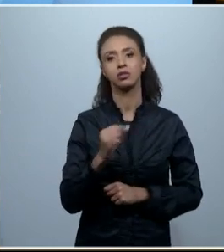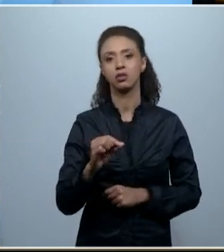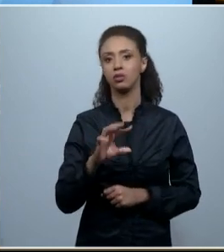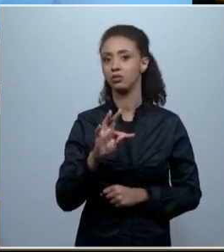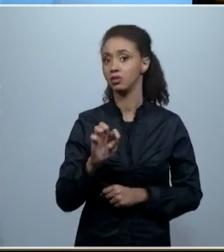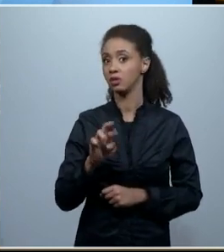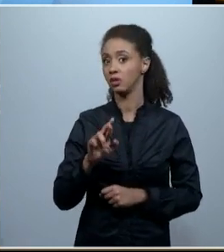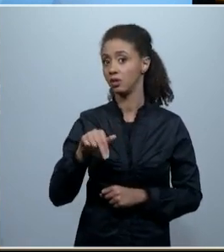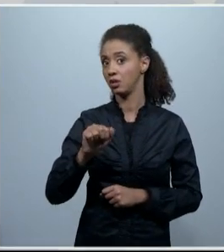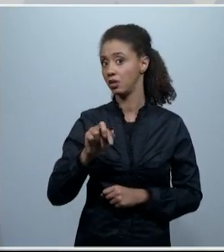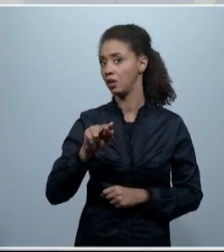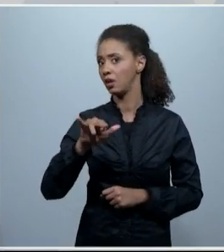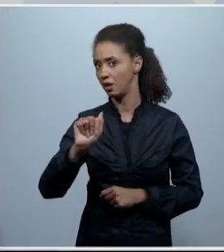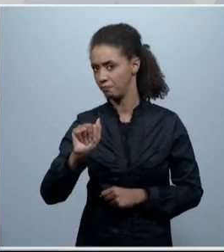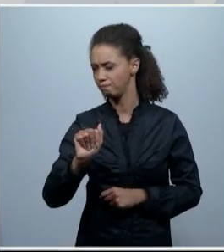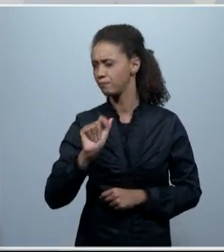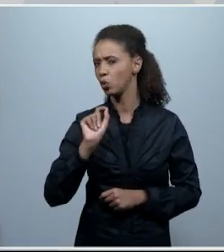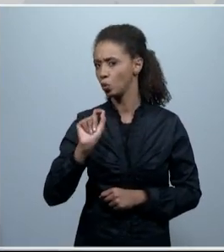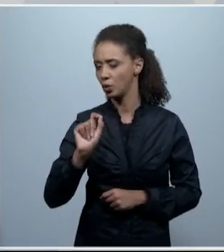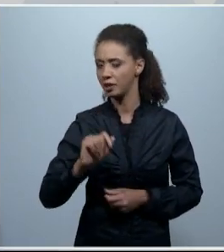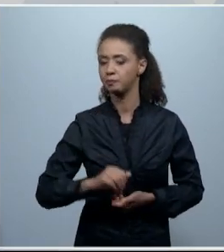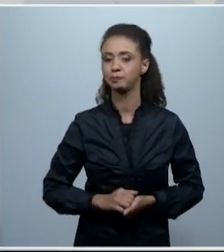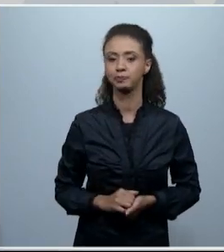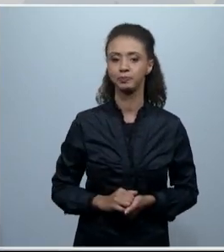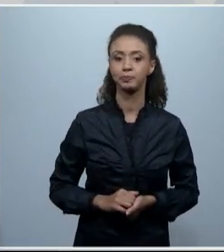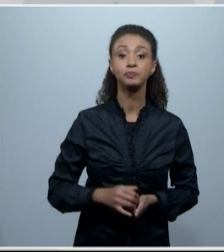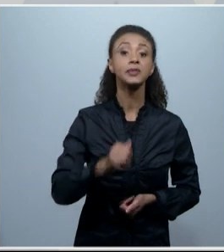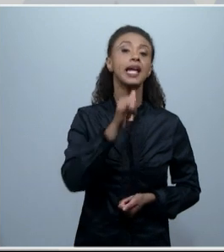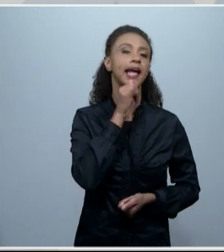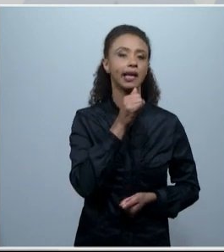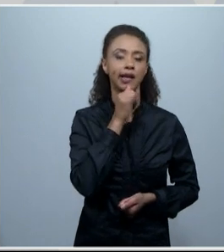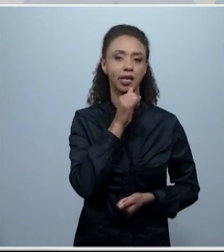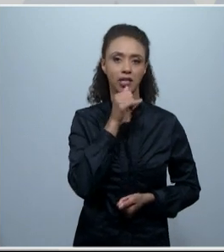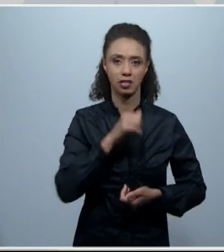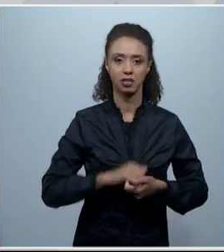ternária é o seguinte você diz que três pontos abc